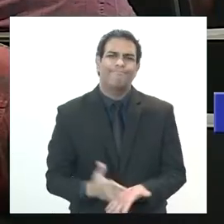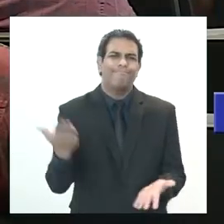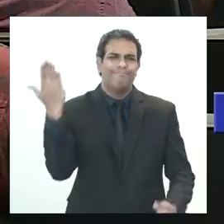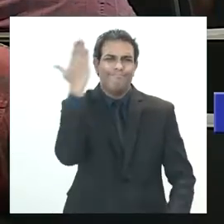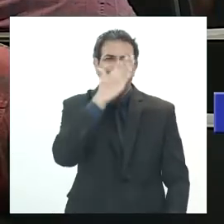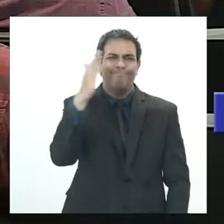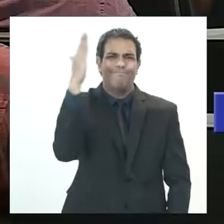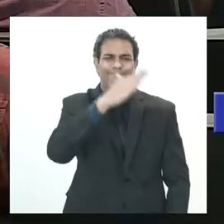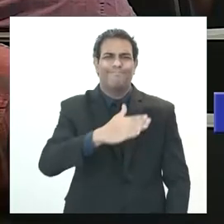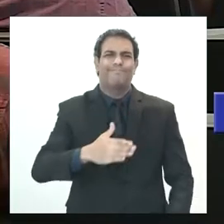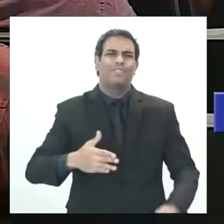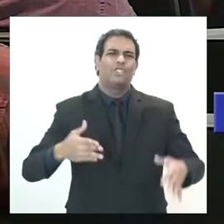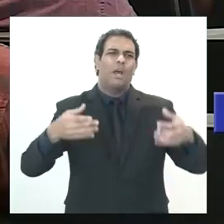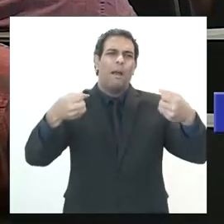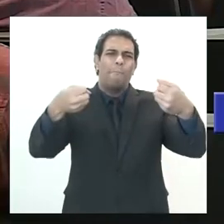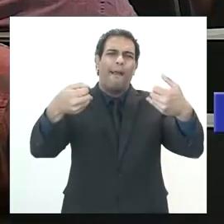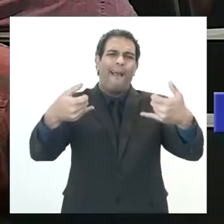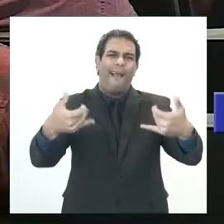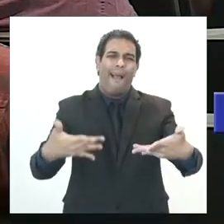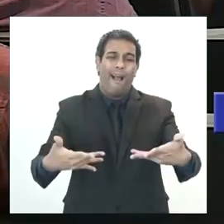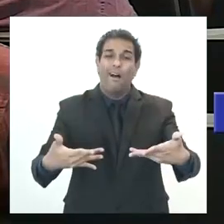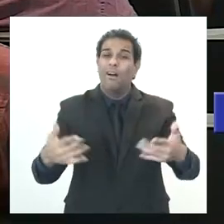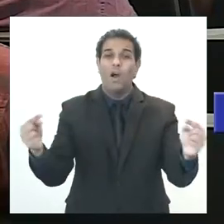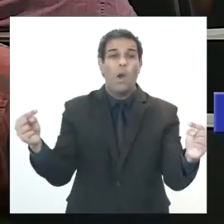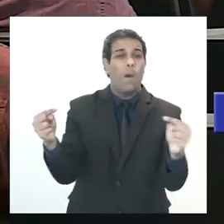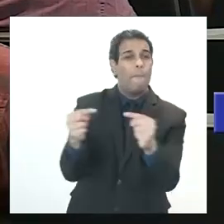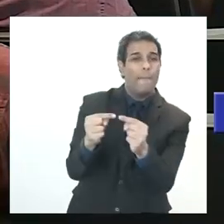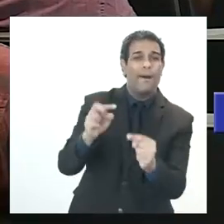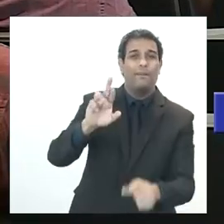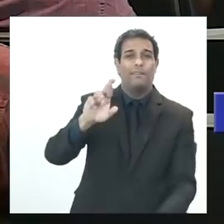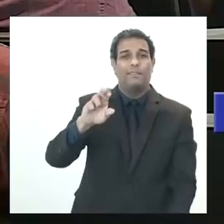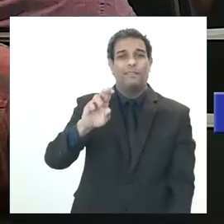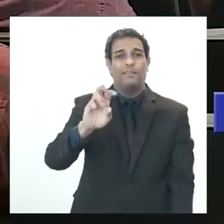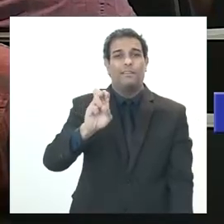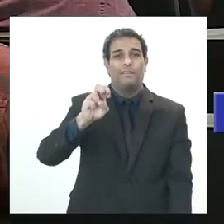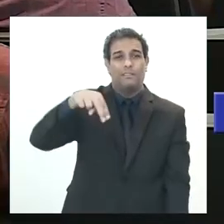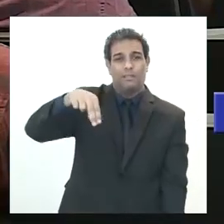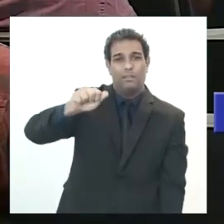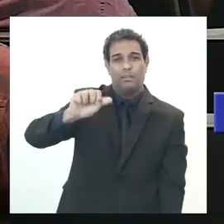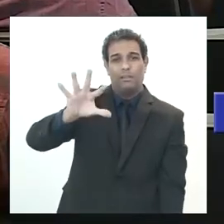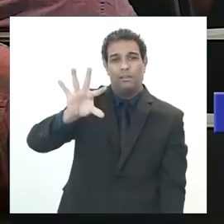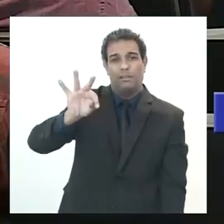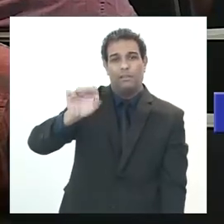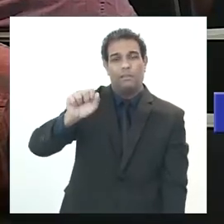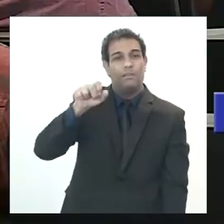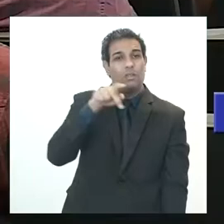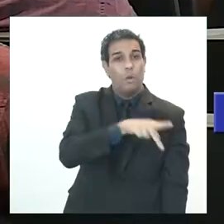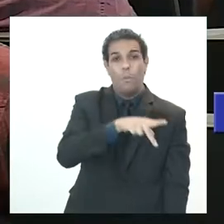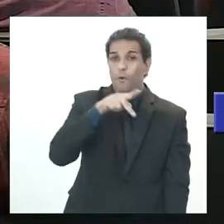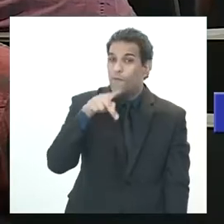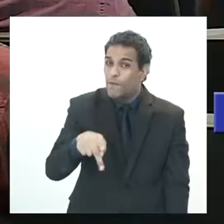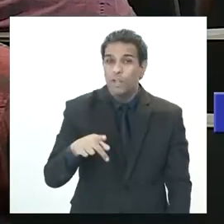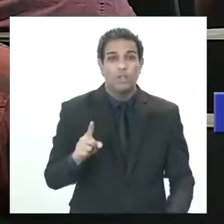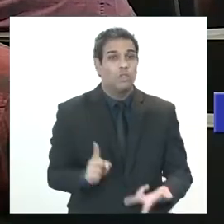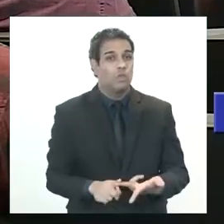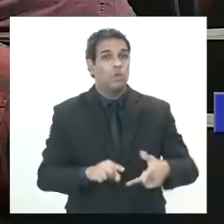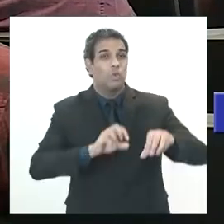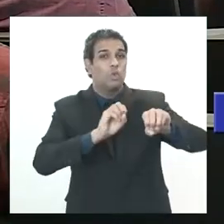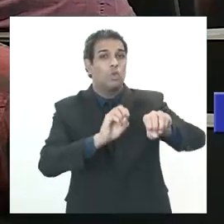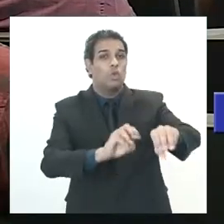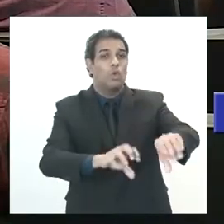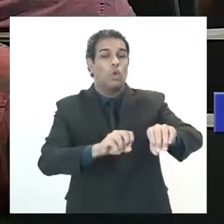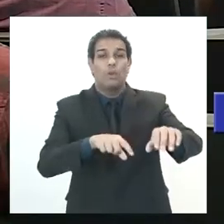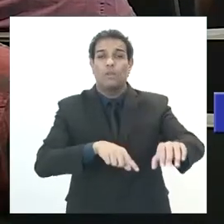inteiro que já foi muito bem falado Renata colocou muito bem a questão dos professores vamos falar de educação o